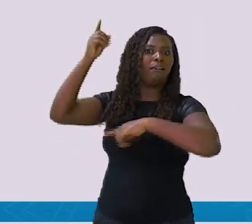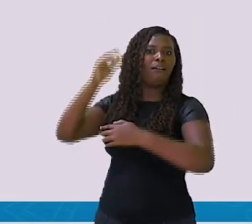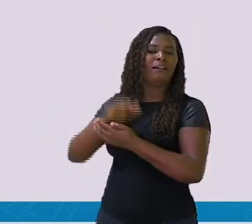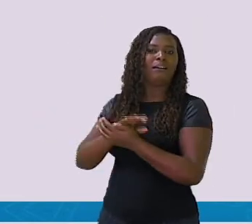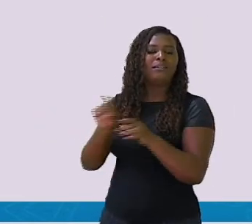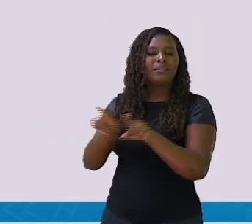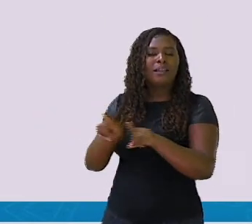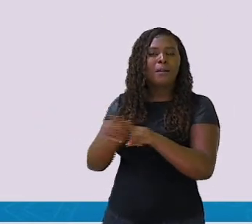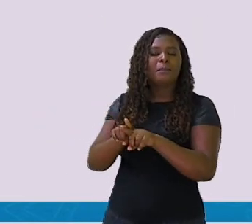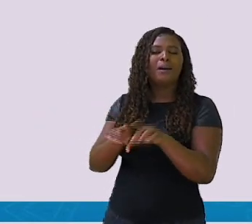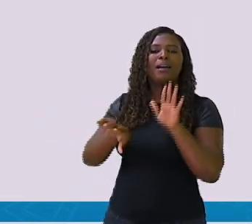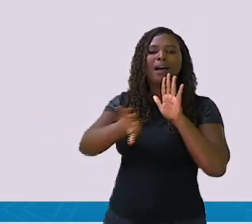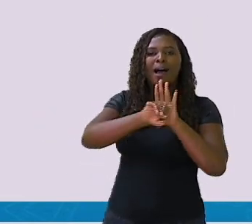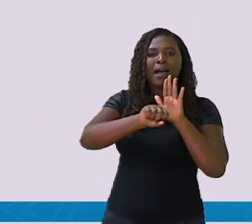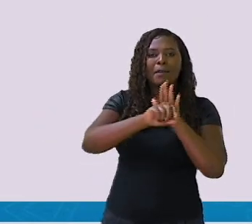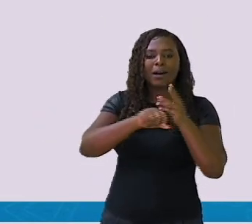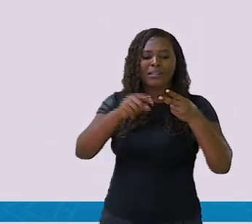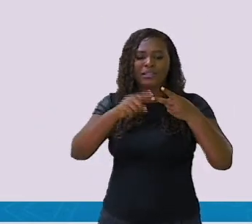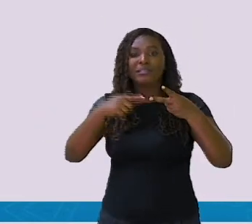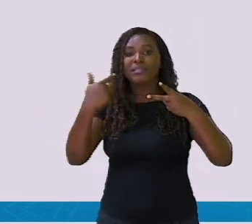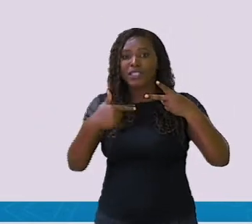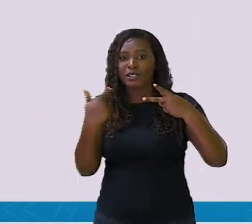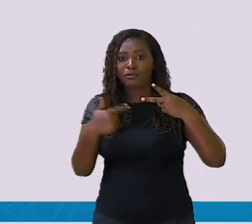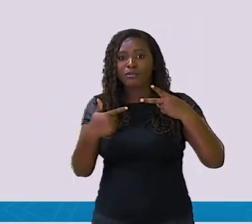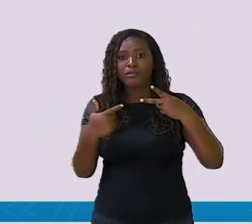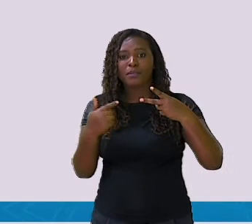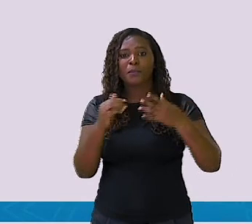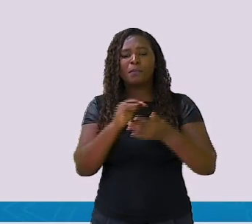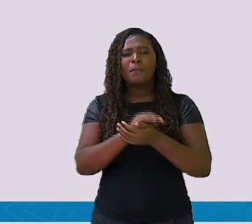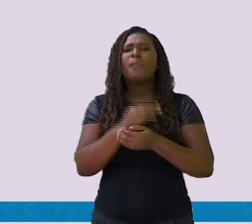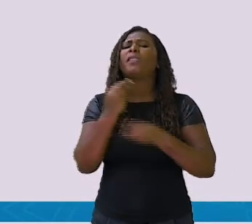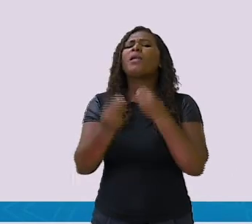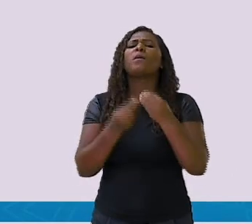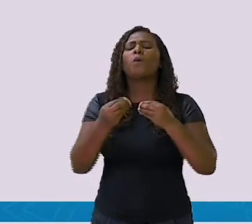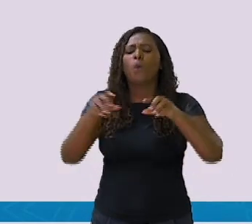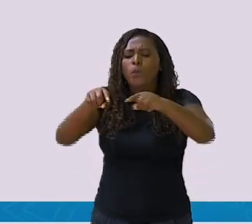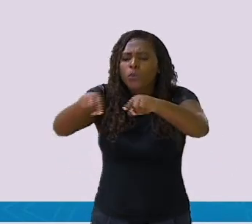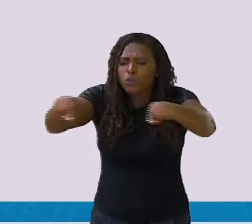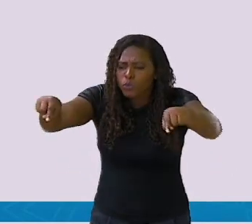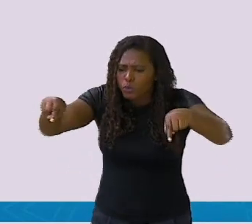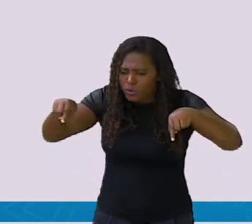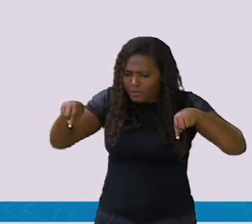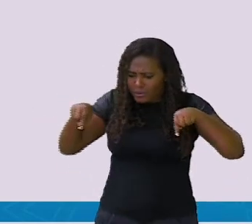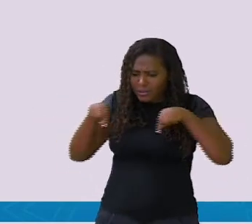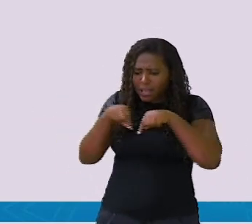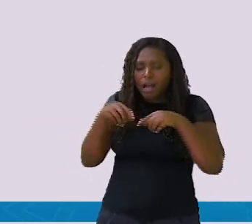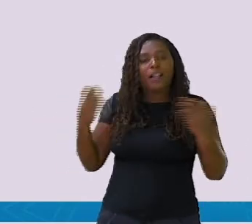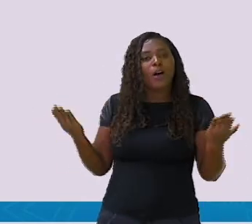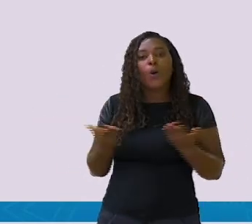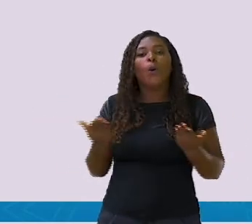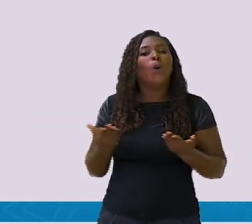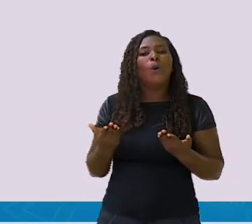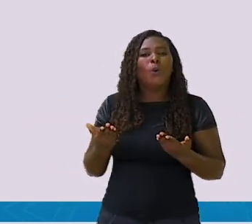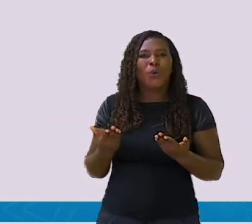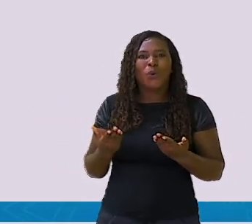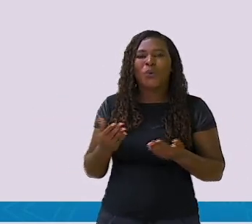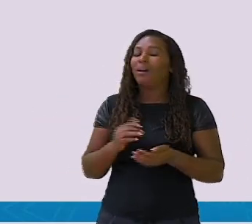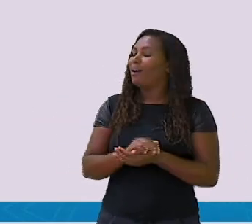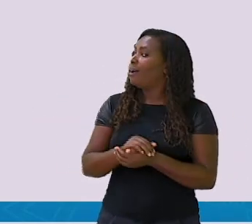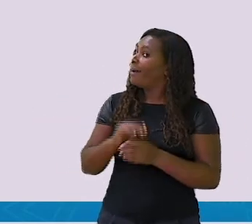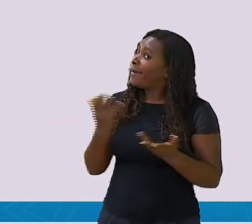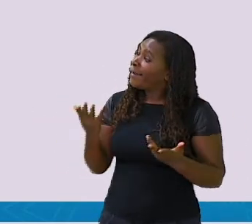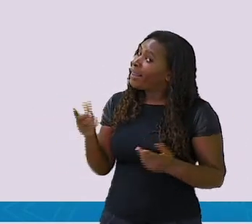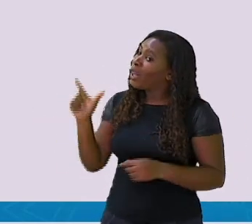baixo, como se formam hoje as salas de aula. Claro que a gente precisa entender que isso não é uma realidade